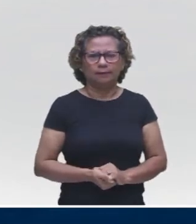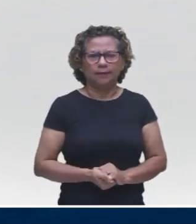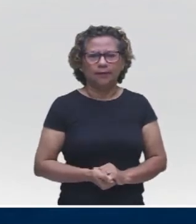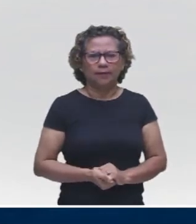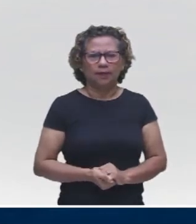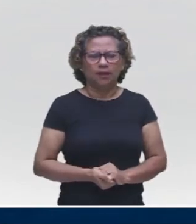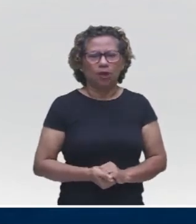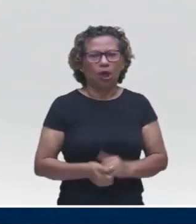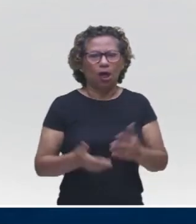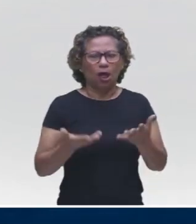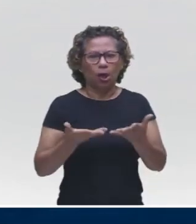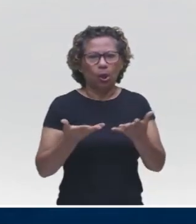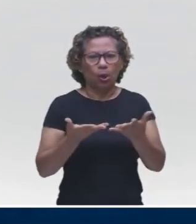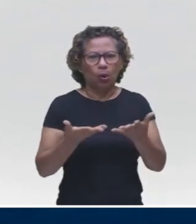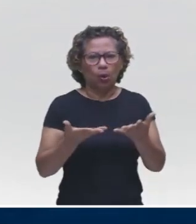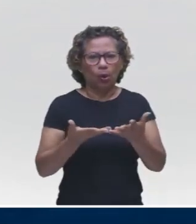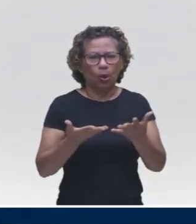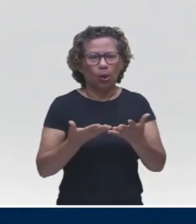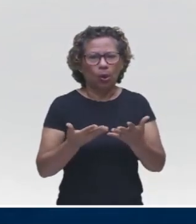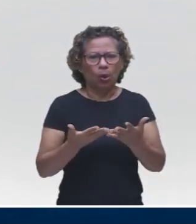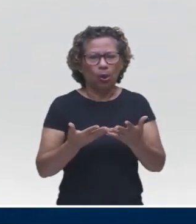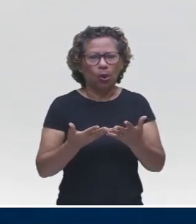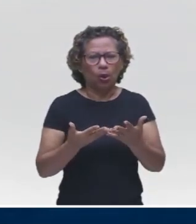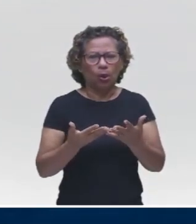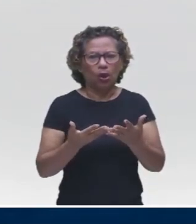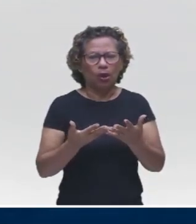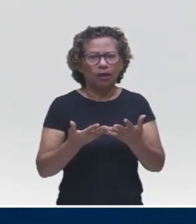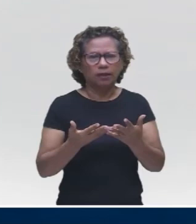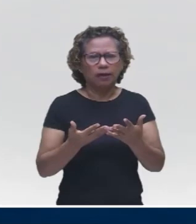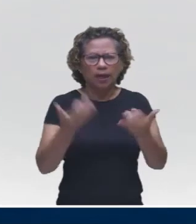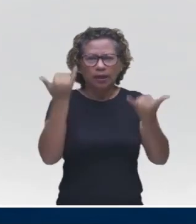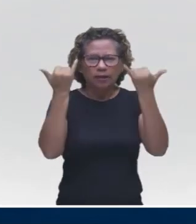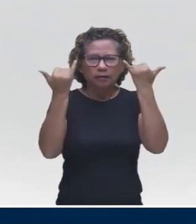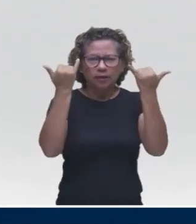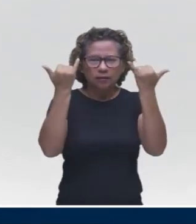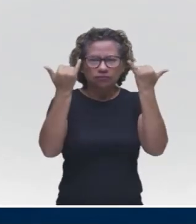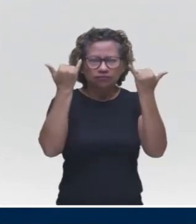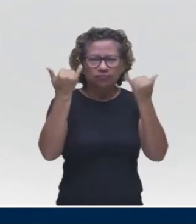Vamos usar aqui essas duas informações. Primeiramente,